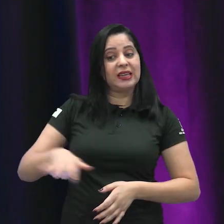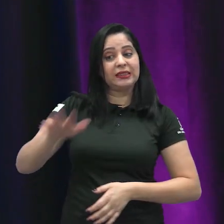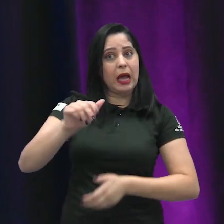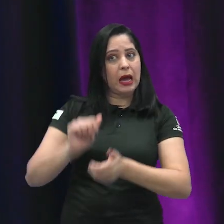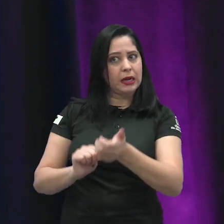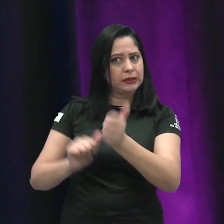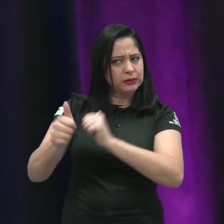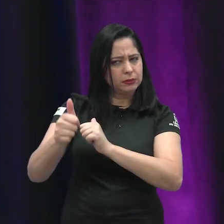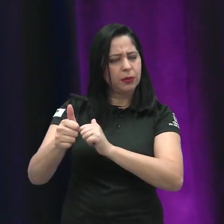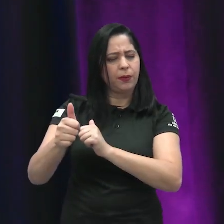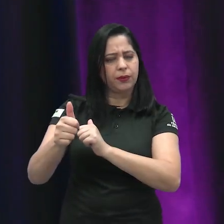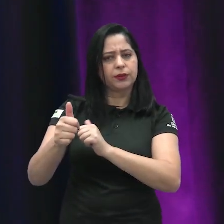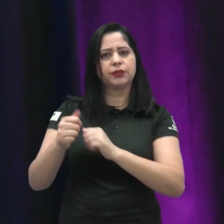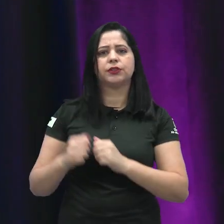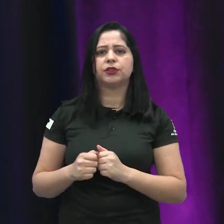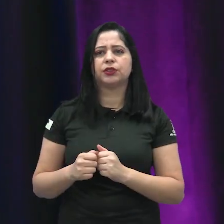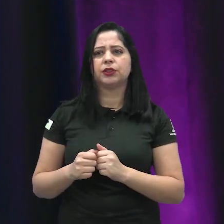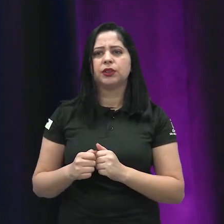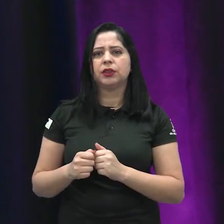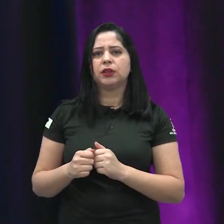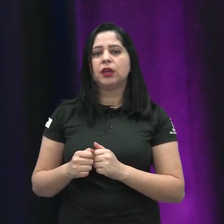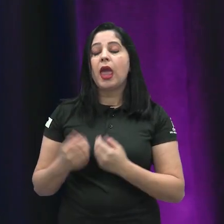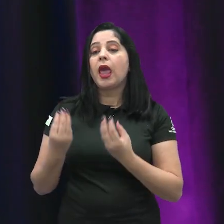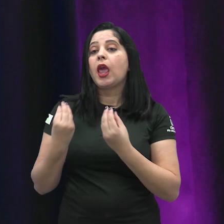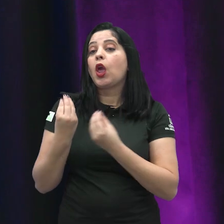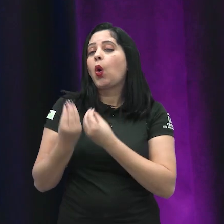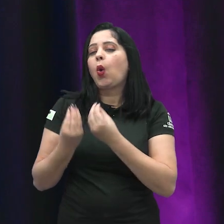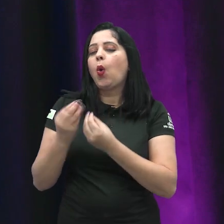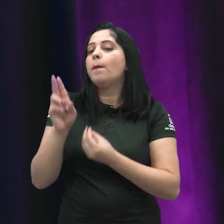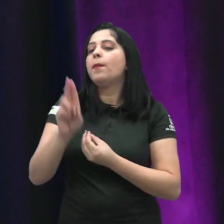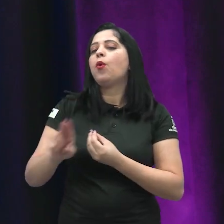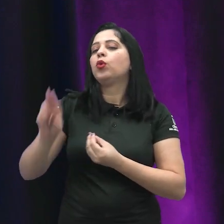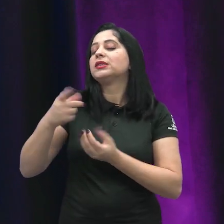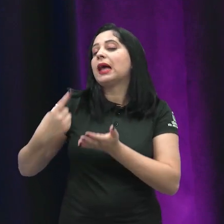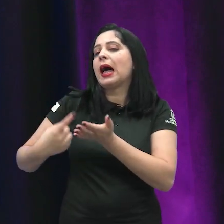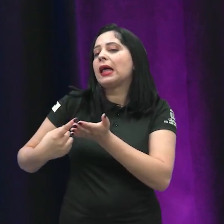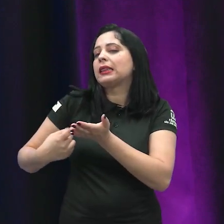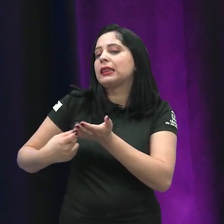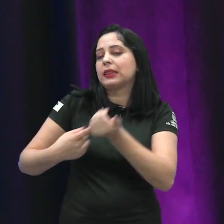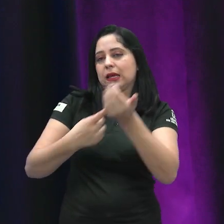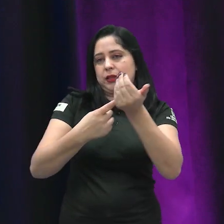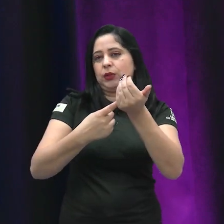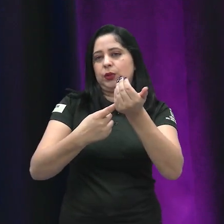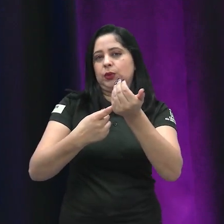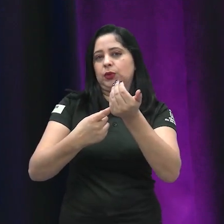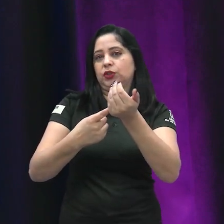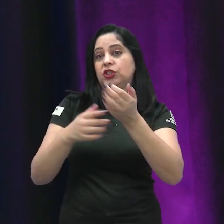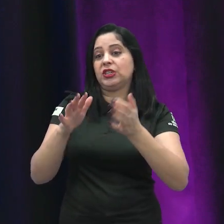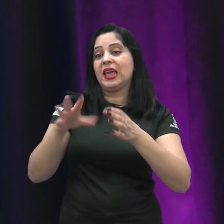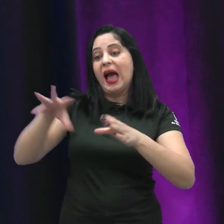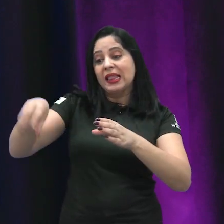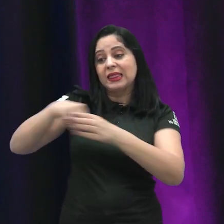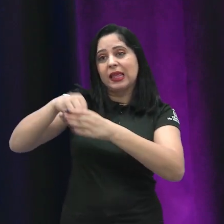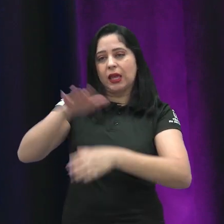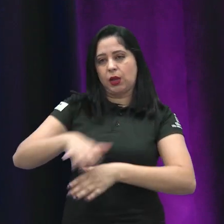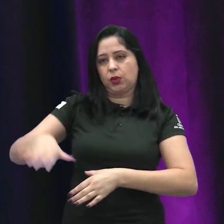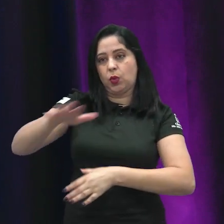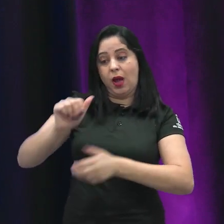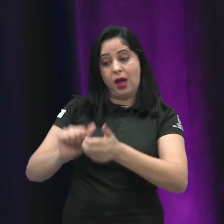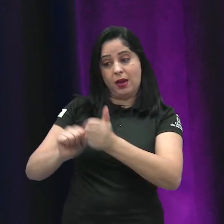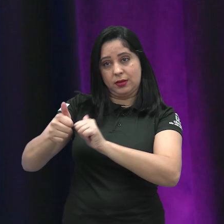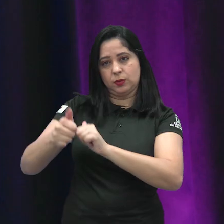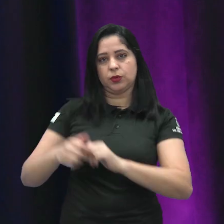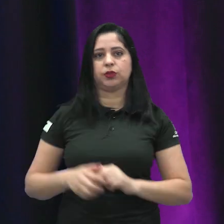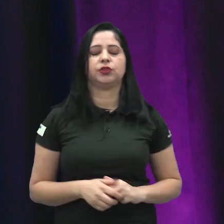esporte? E como nós podemos usá-la, ela, ao nosso favor também, né, dentro da atividade